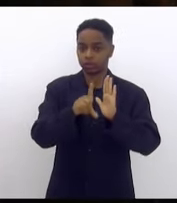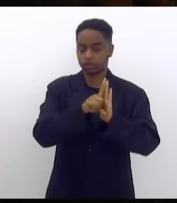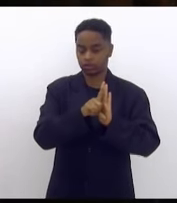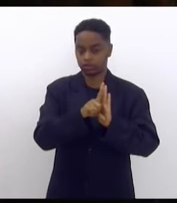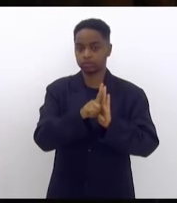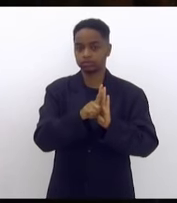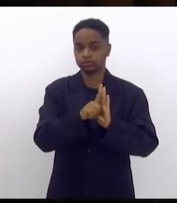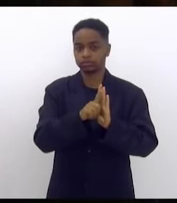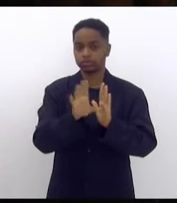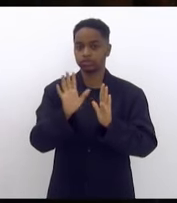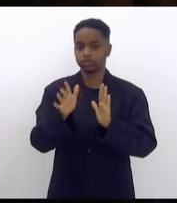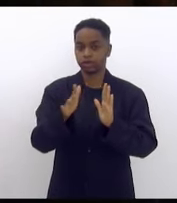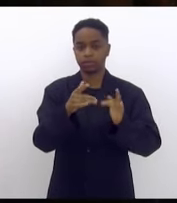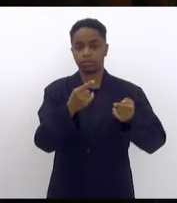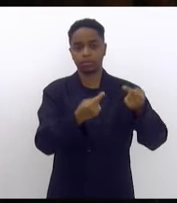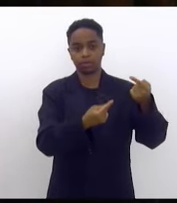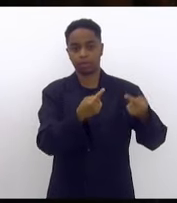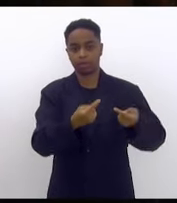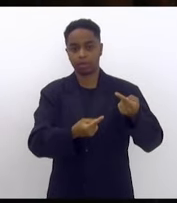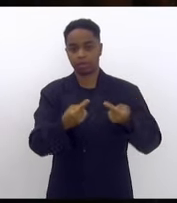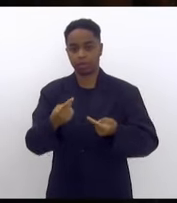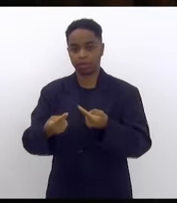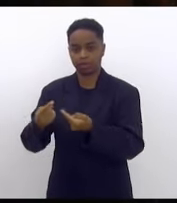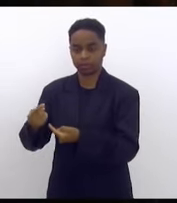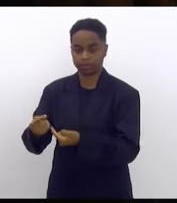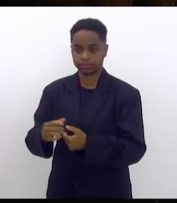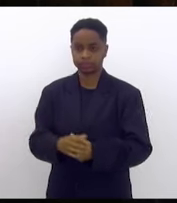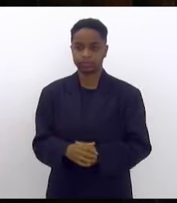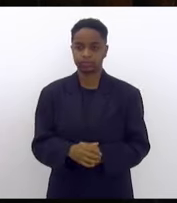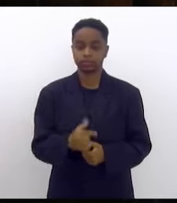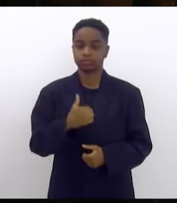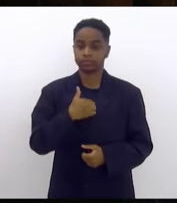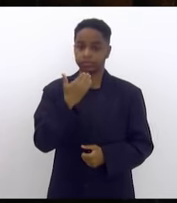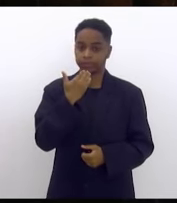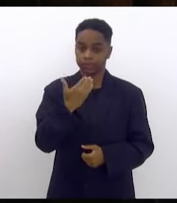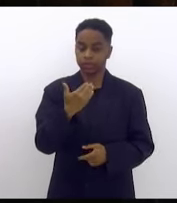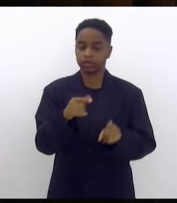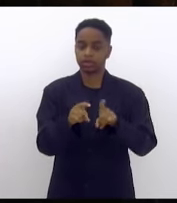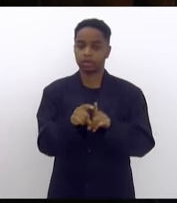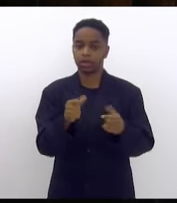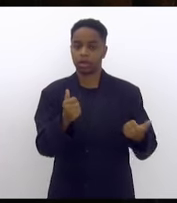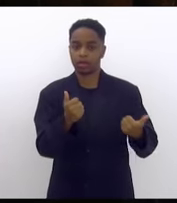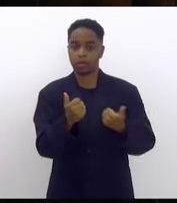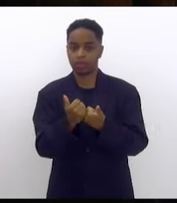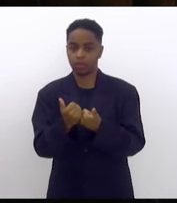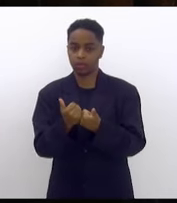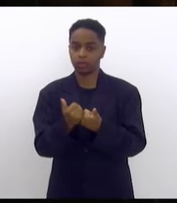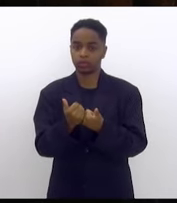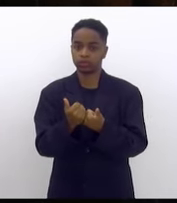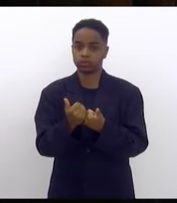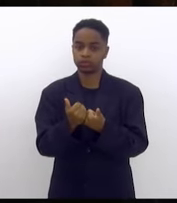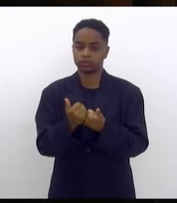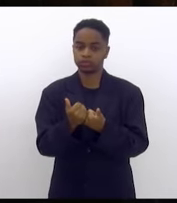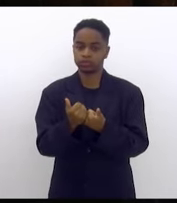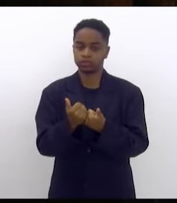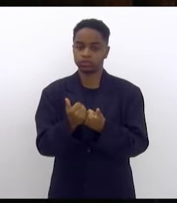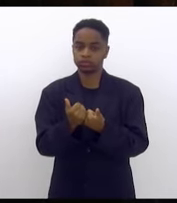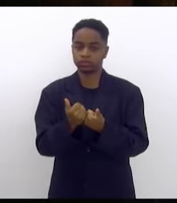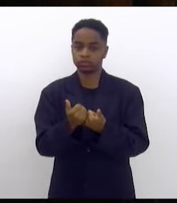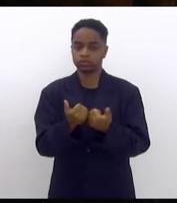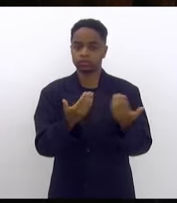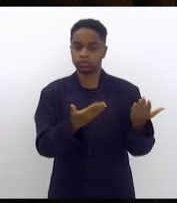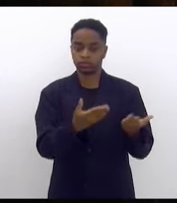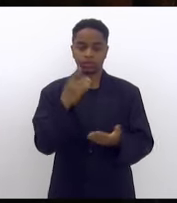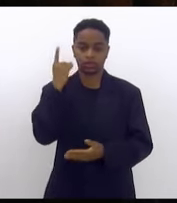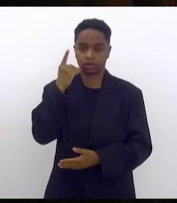projeto de lei que está tramitando, pedi apoio, inclusive, ao nosso querido companheiro deputado Luiz